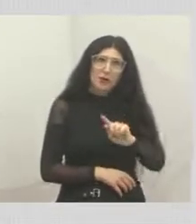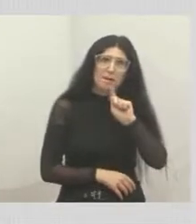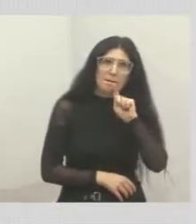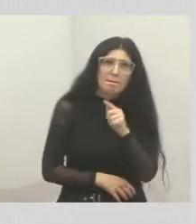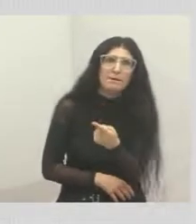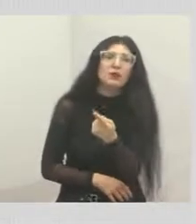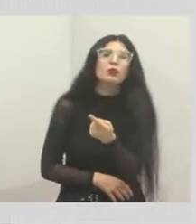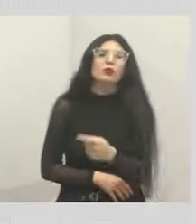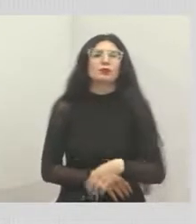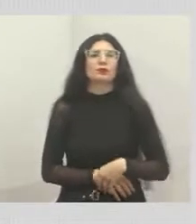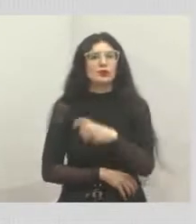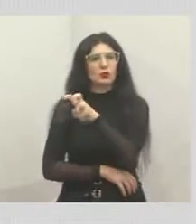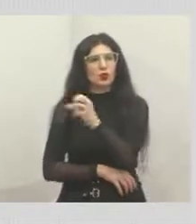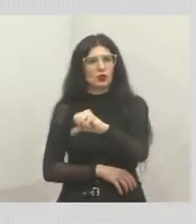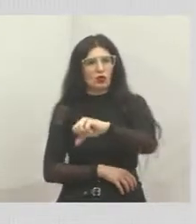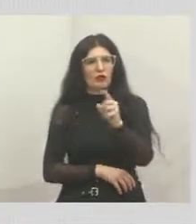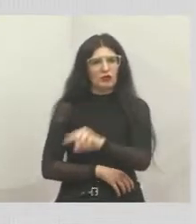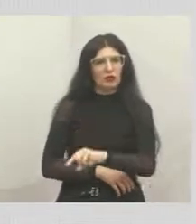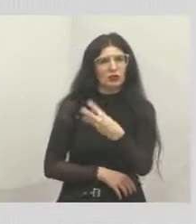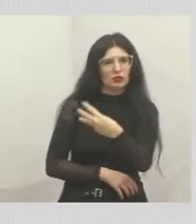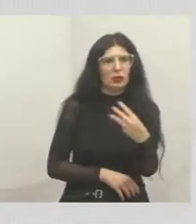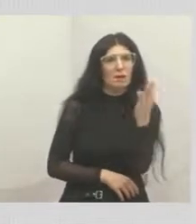37.467.000 a um percentual de